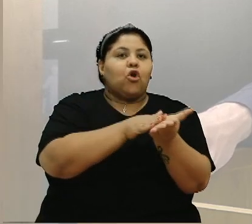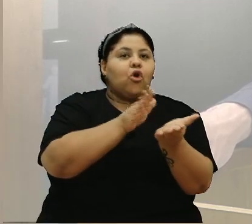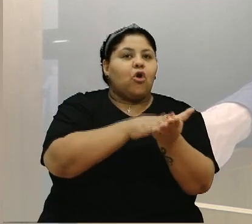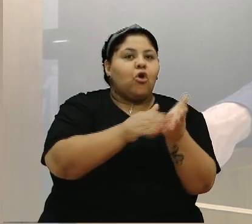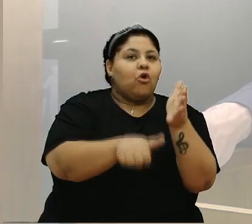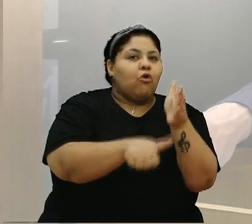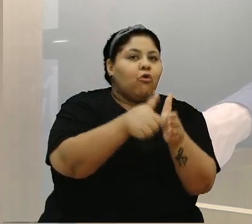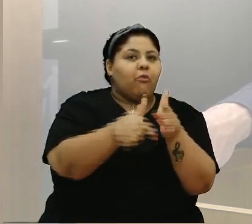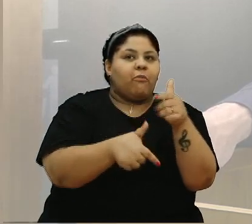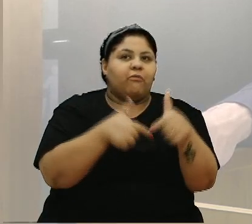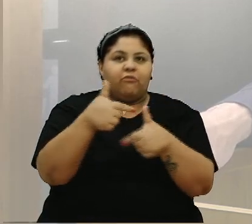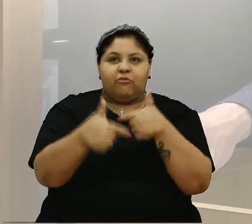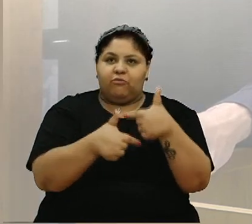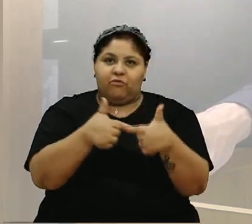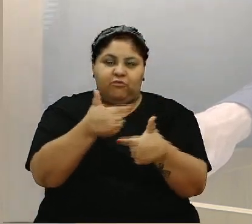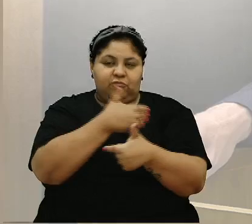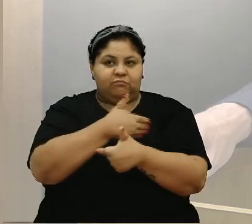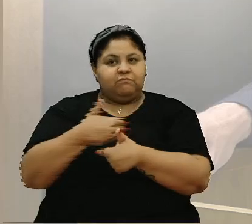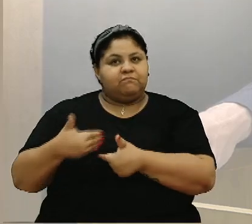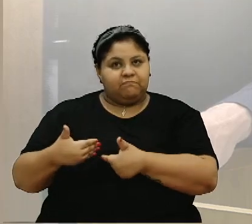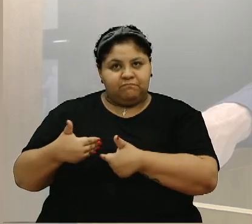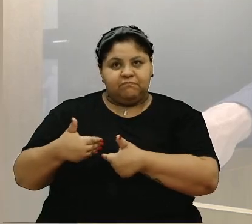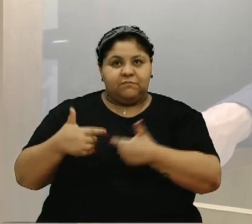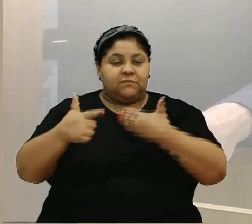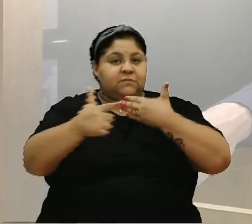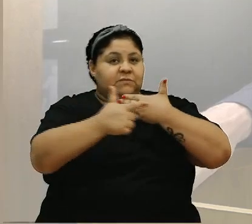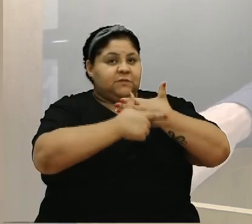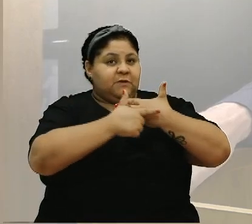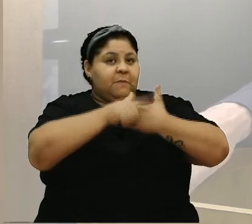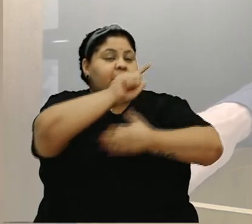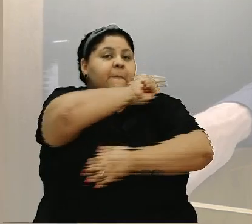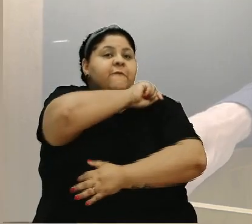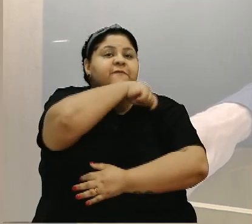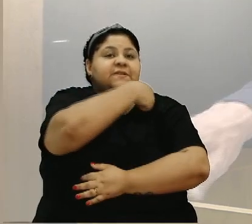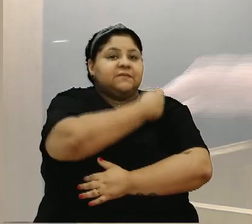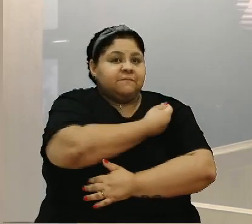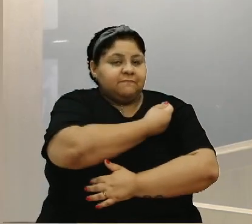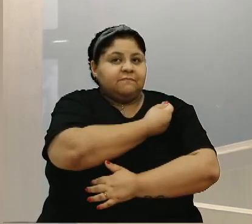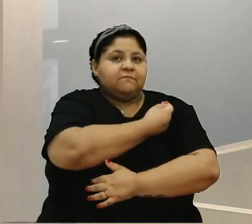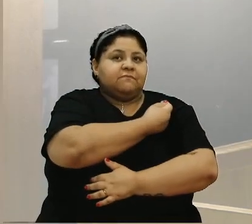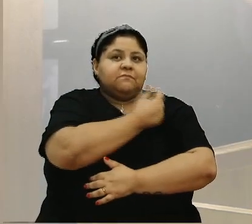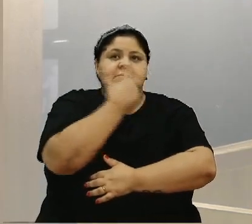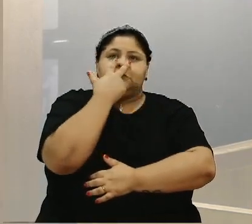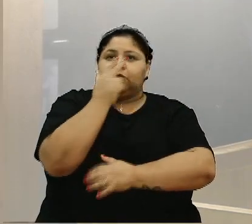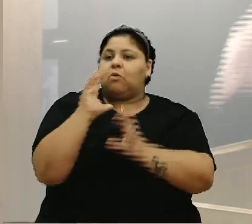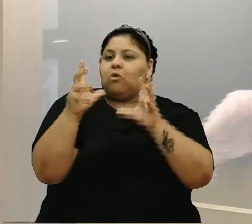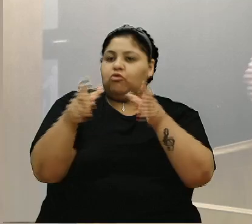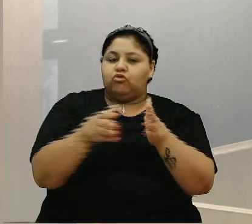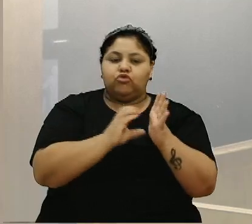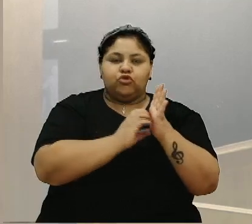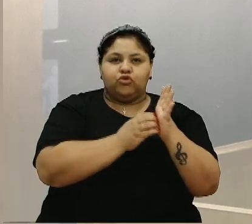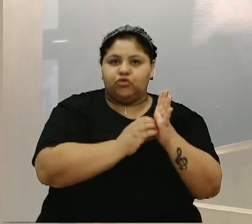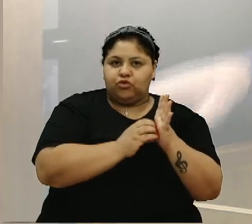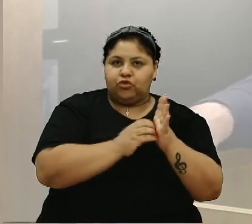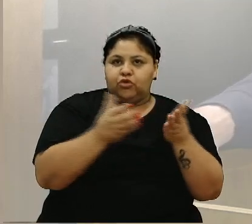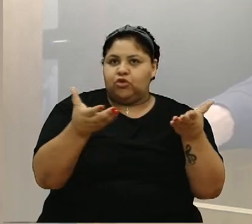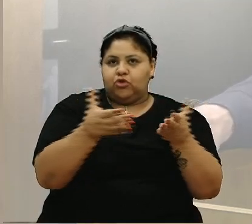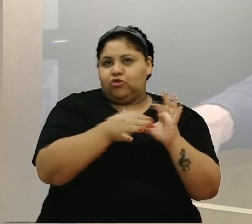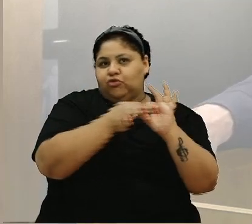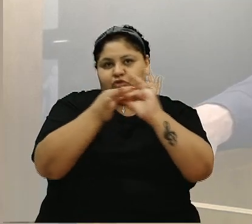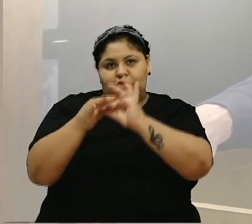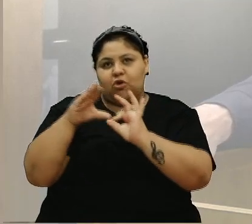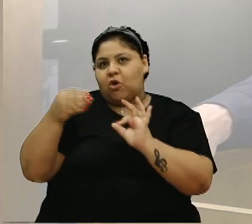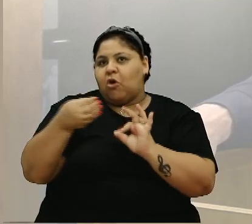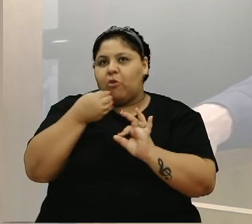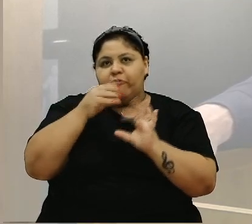melhores serviços públicos. O papel de vocês é fiscalizar, assim como todos os outros partidos, né, que não estão na coligação, é claro, né,